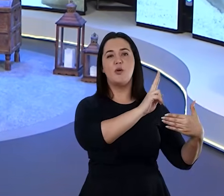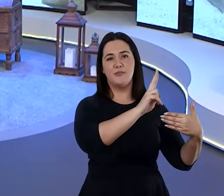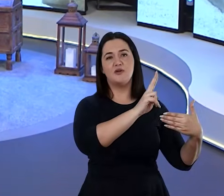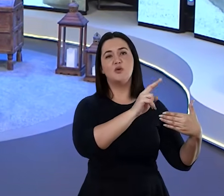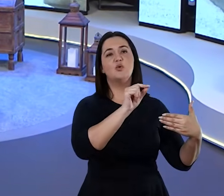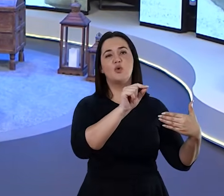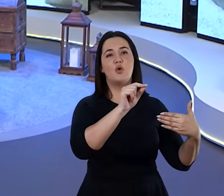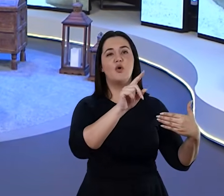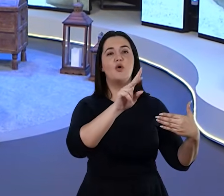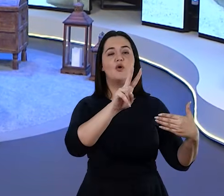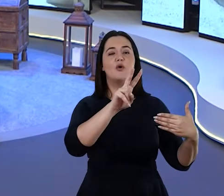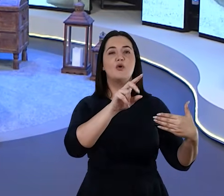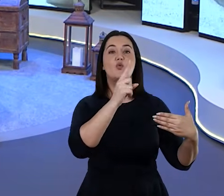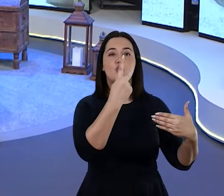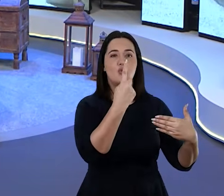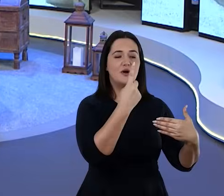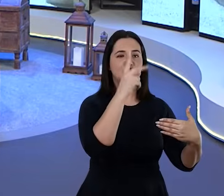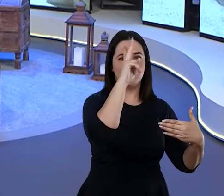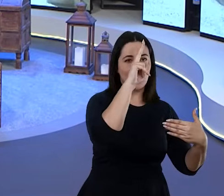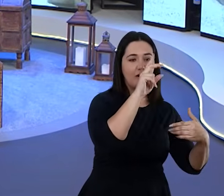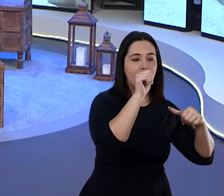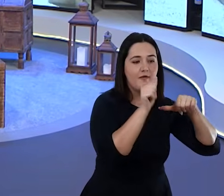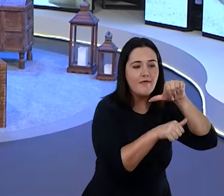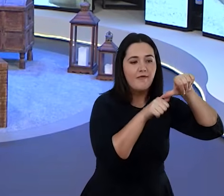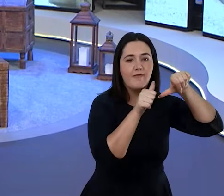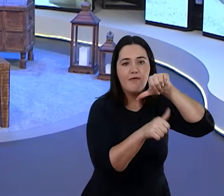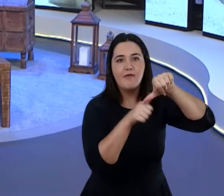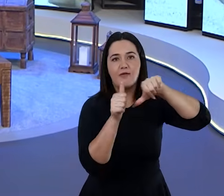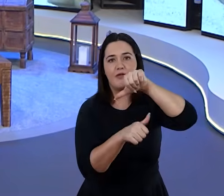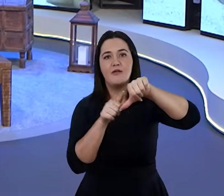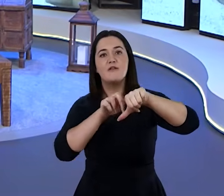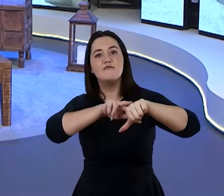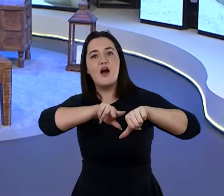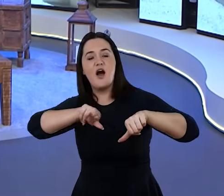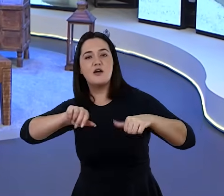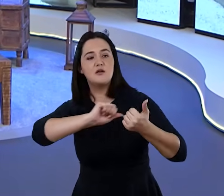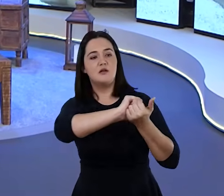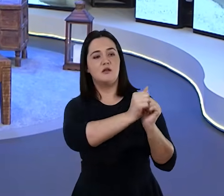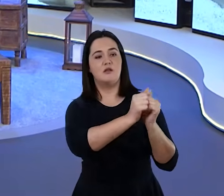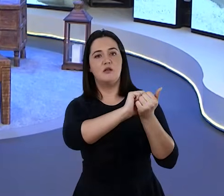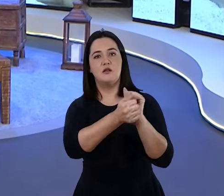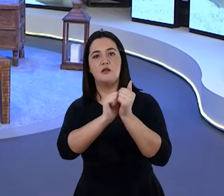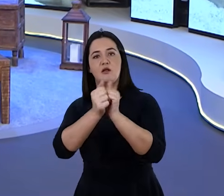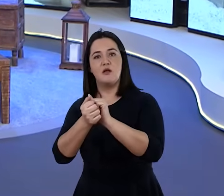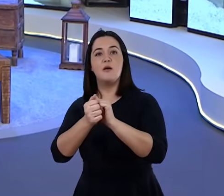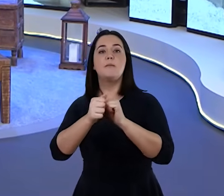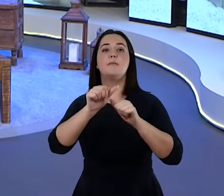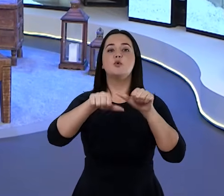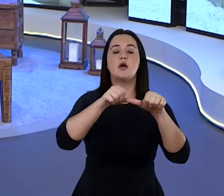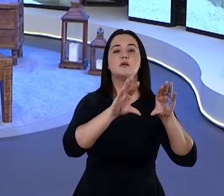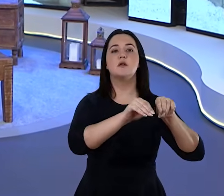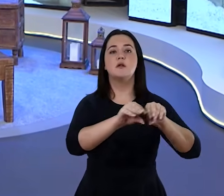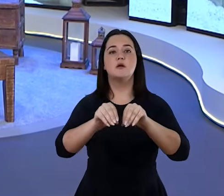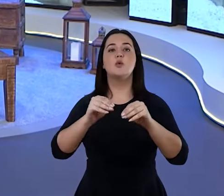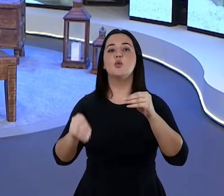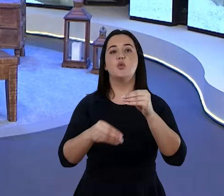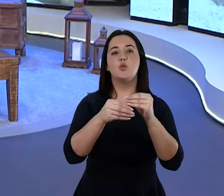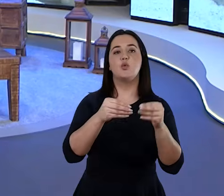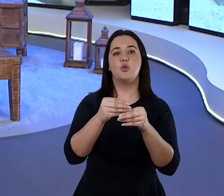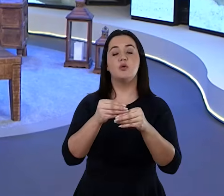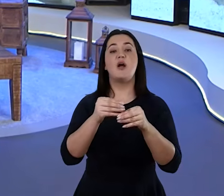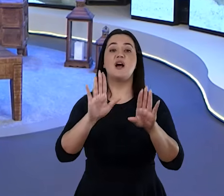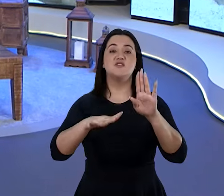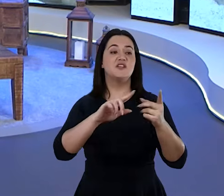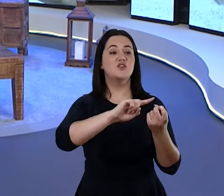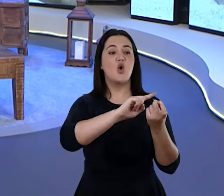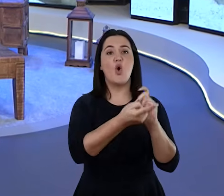ser chamada no plural de versões, porque são histórias esparsas, fragmentárias e versões mitológicas, às vezes